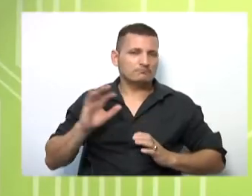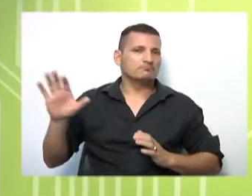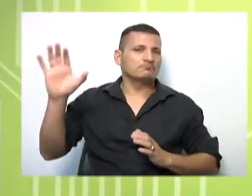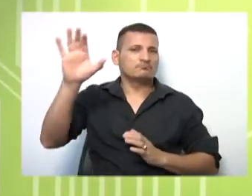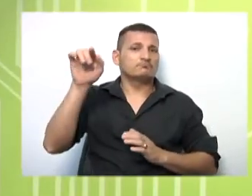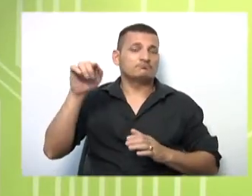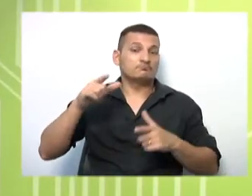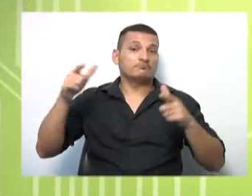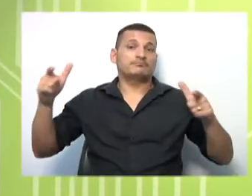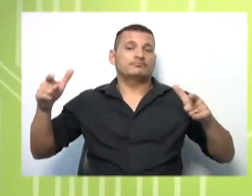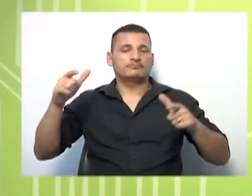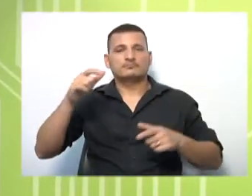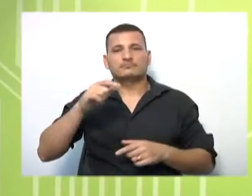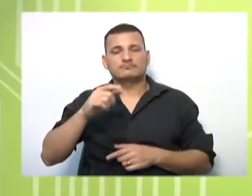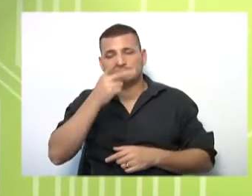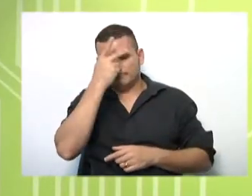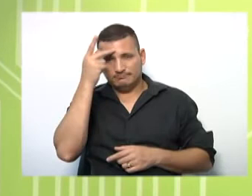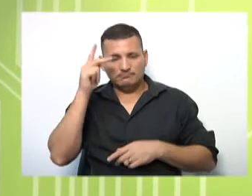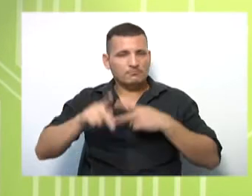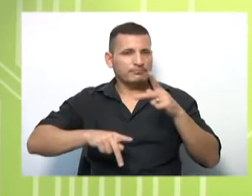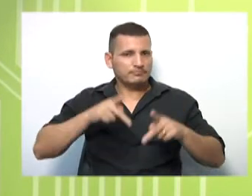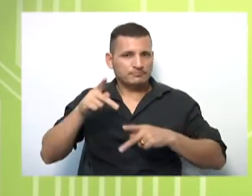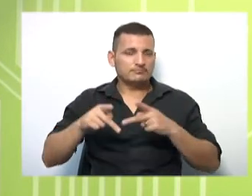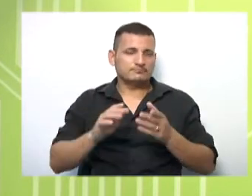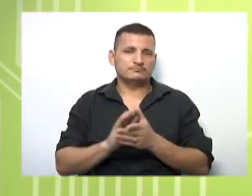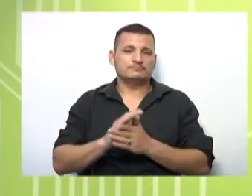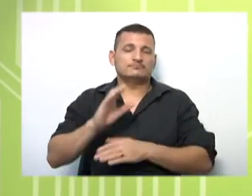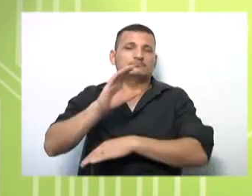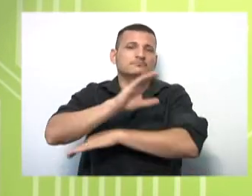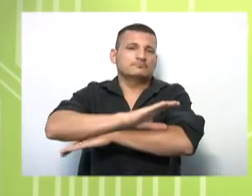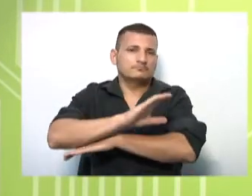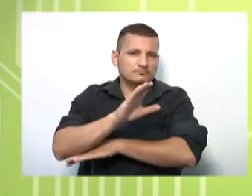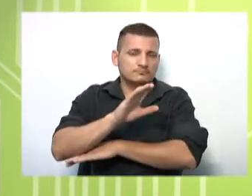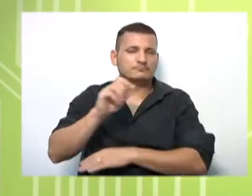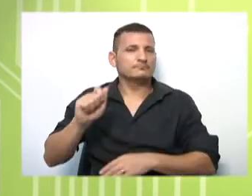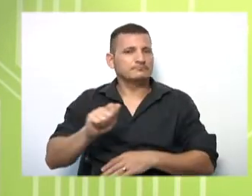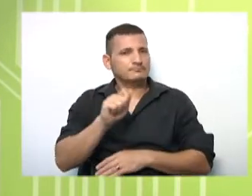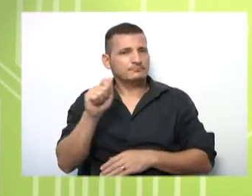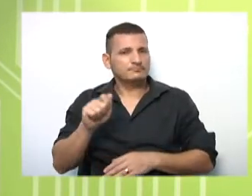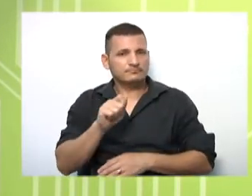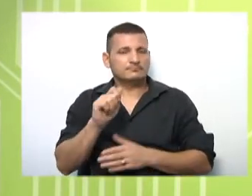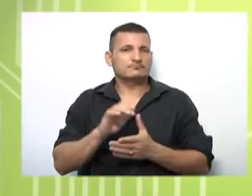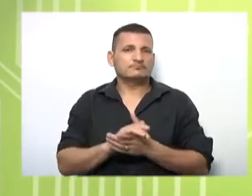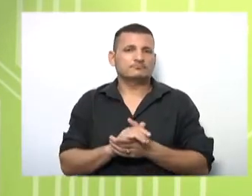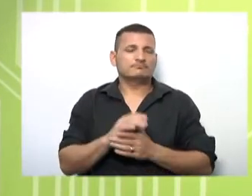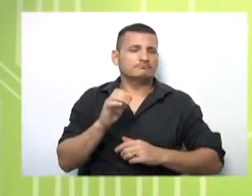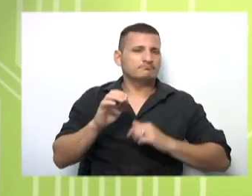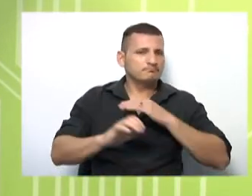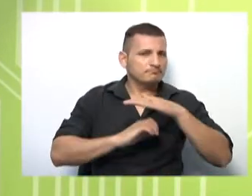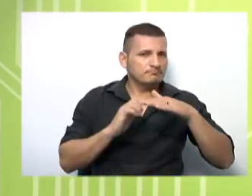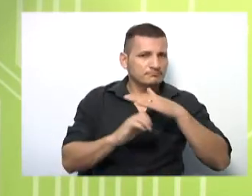maior. Condomínios, associações de moradores, firmas e